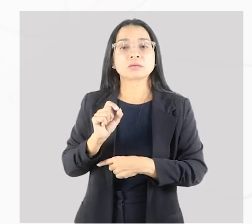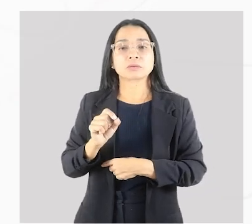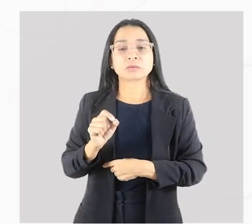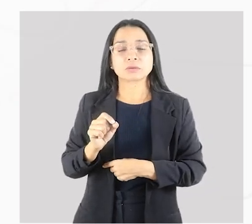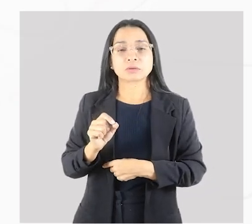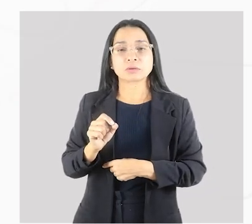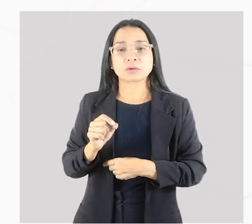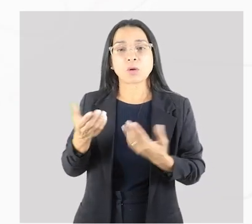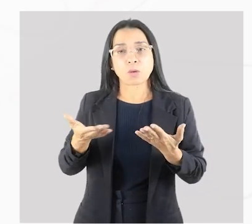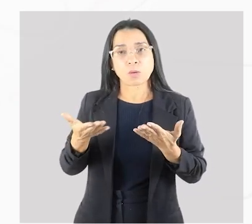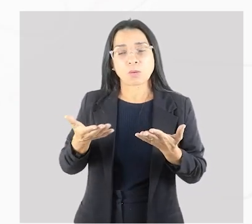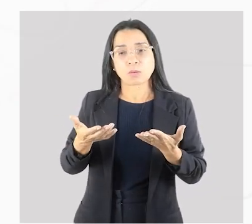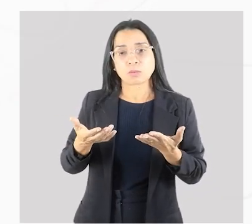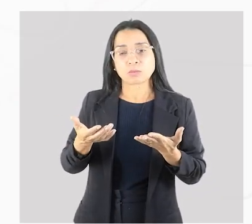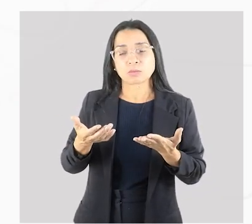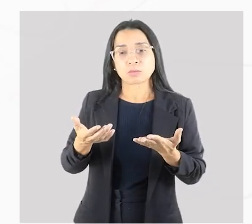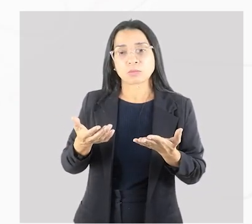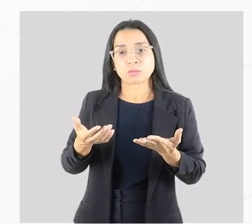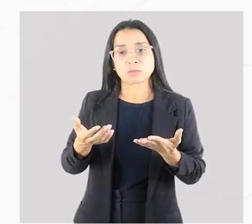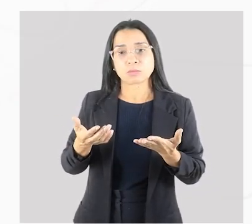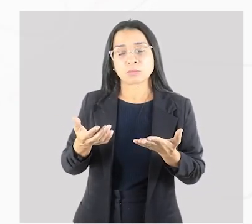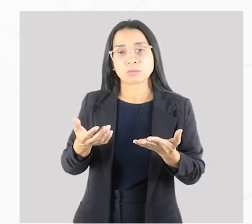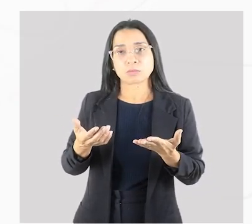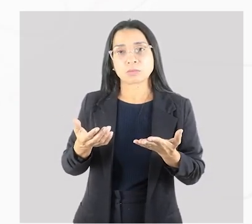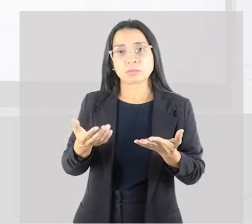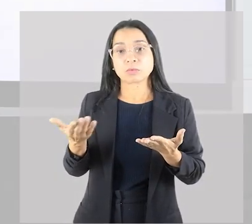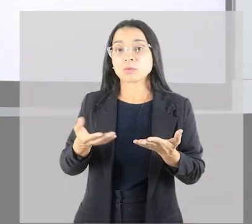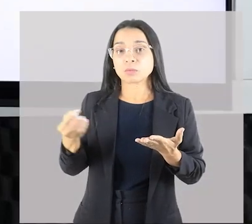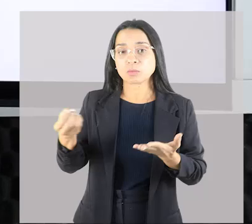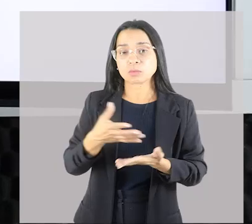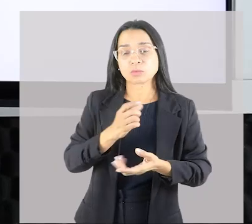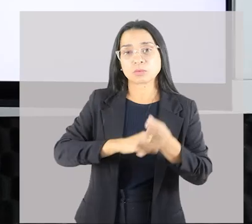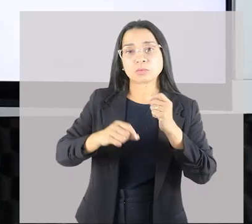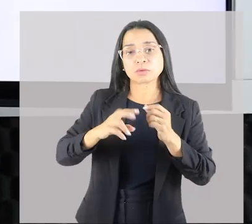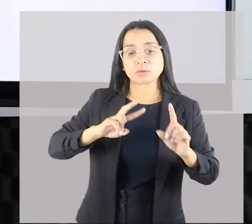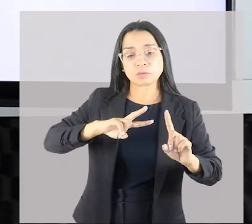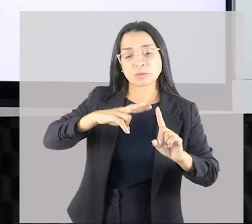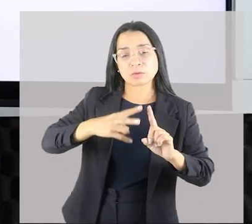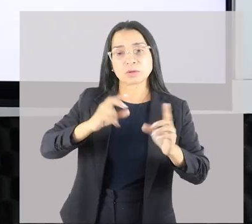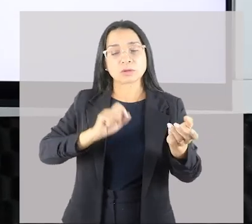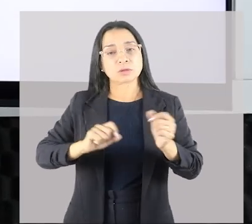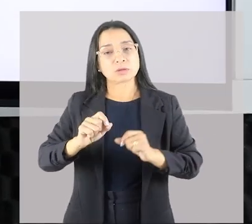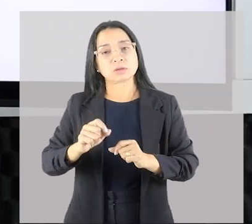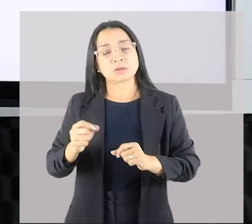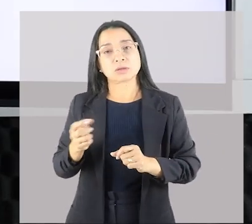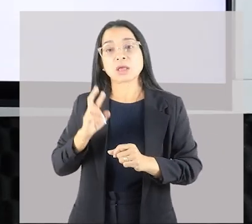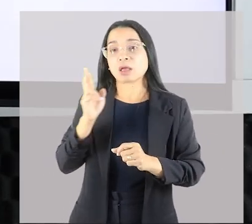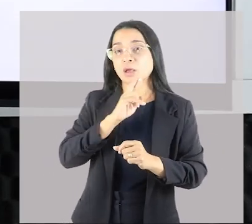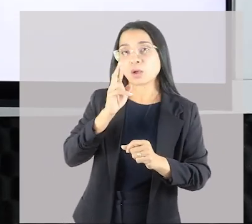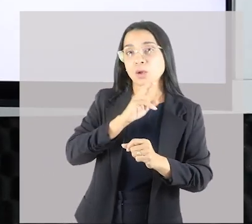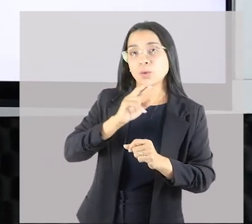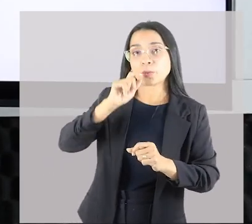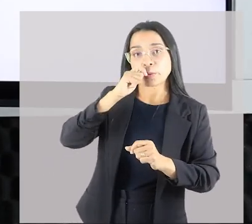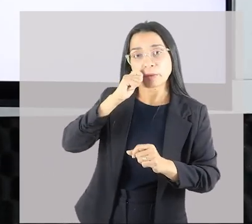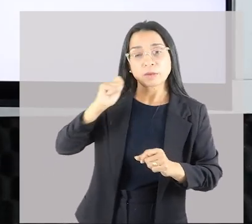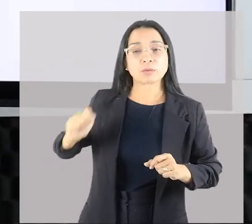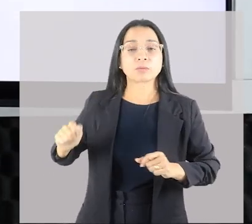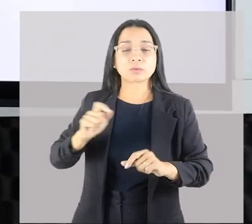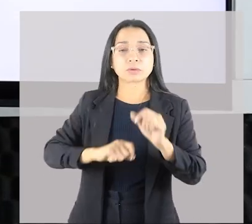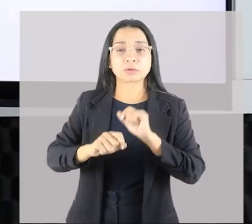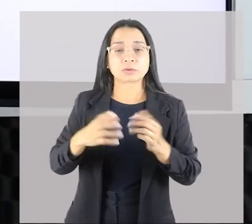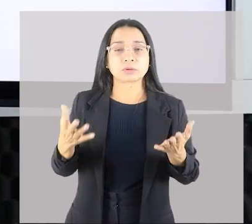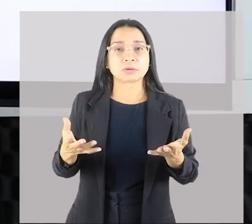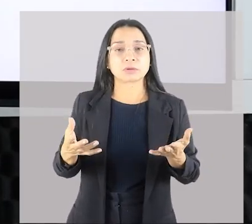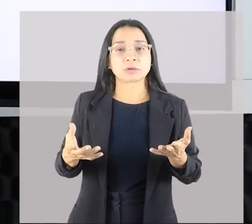o atual conflito, o mais recente, que está em maior evidência, que é o conflito entre Rússia e Ucrânia. Galerinha, o conflito entre